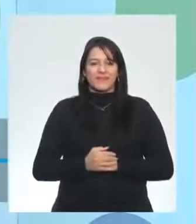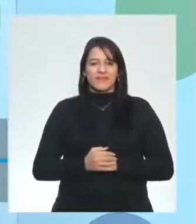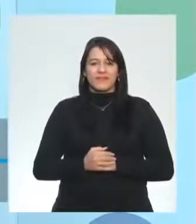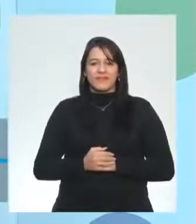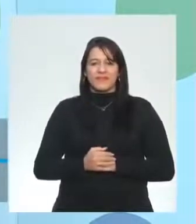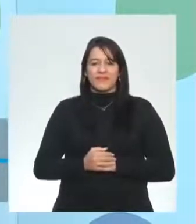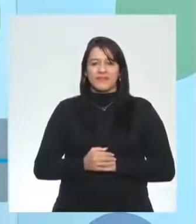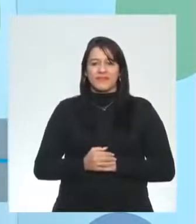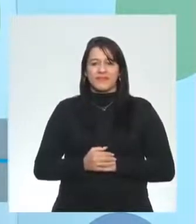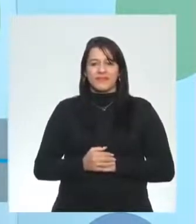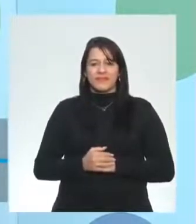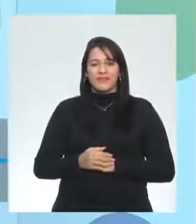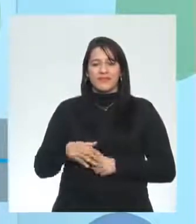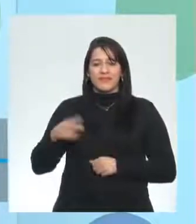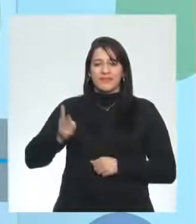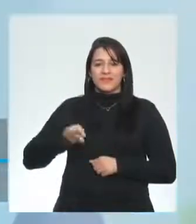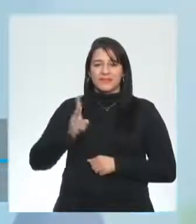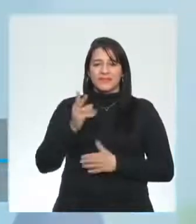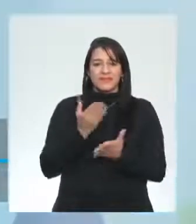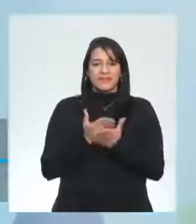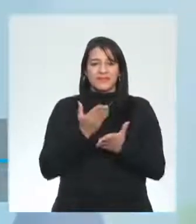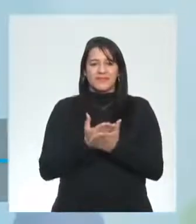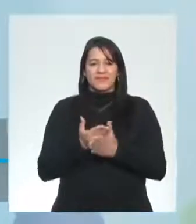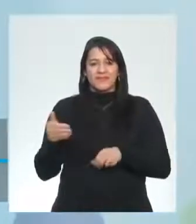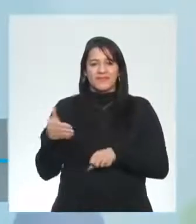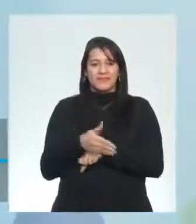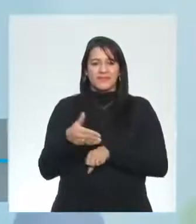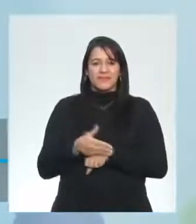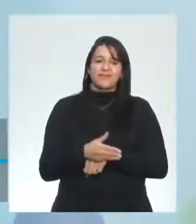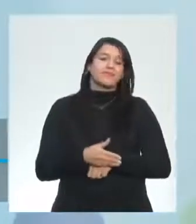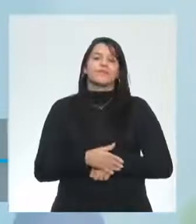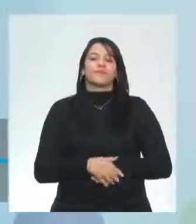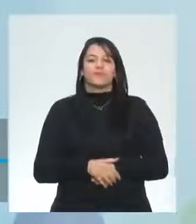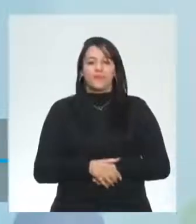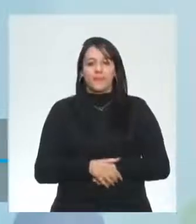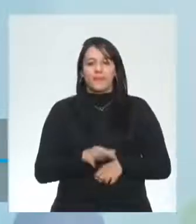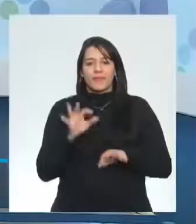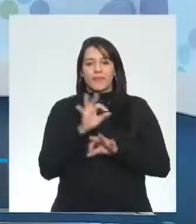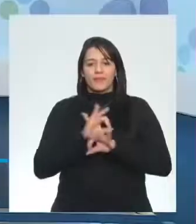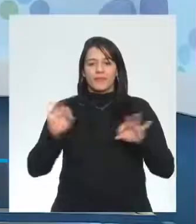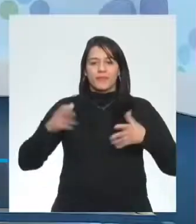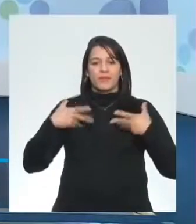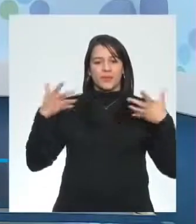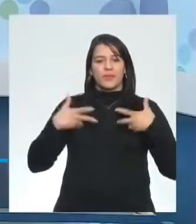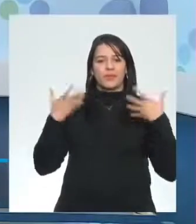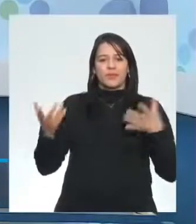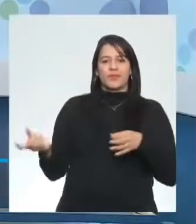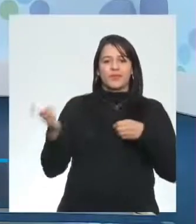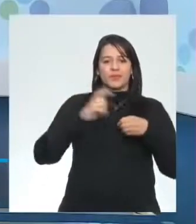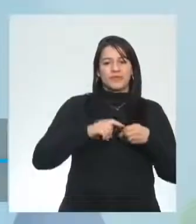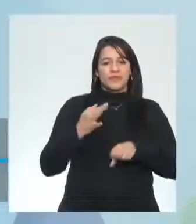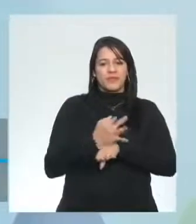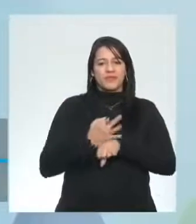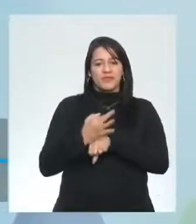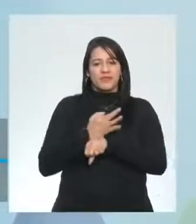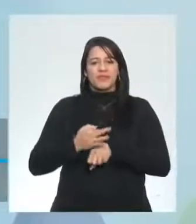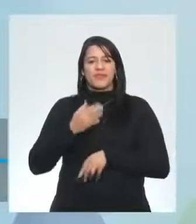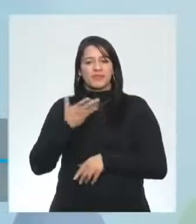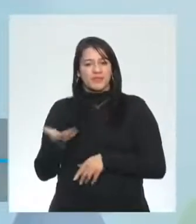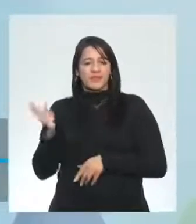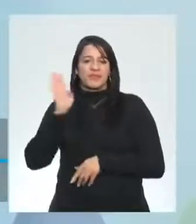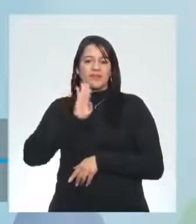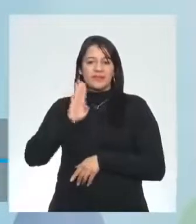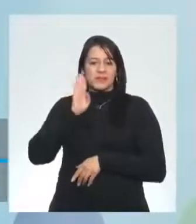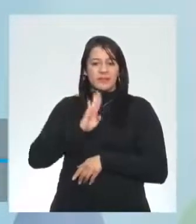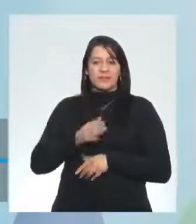É, Tá entrou. com dar aula aqui, né? É isso aí, Giba, né? Voltou com o pique total, então, das férias, né? Opa. Mas assim que é legal e assim que